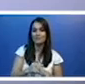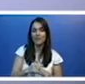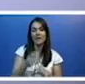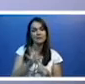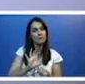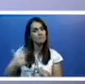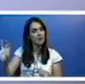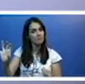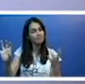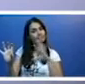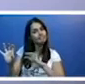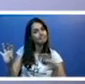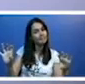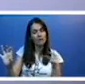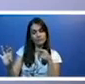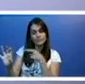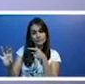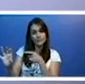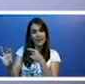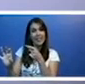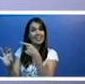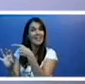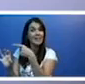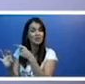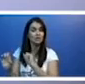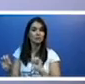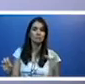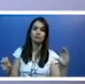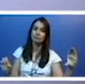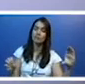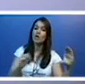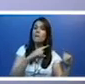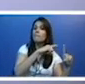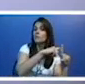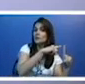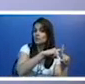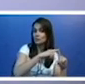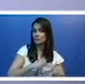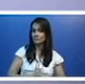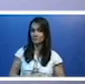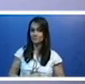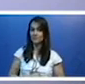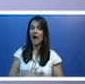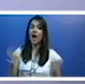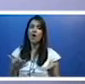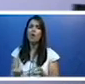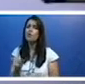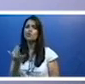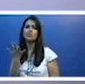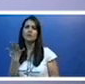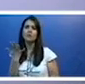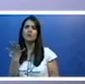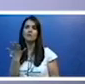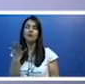carga positiva, que é o Mg+, e a carga negativa. Agora, a gente vai colocar as quantidades, né,